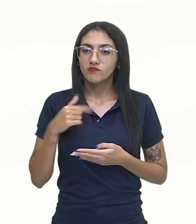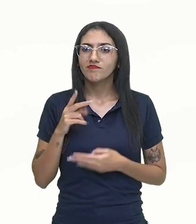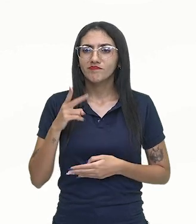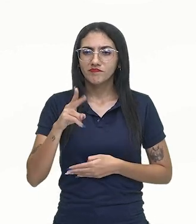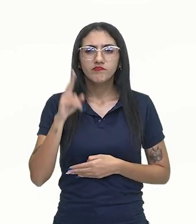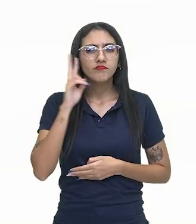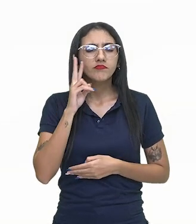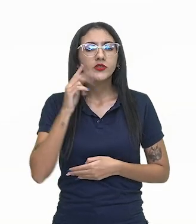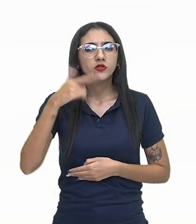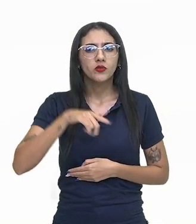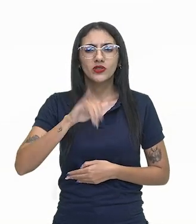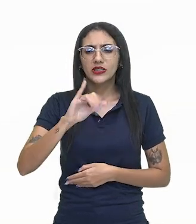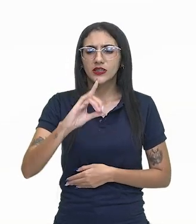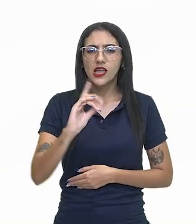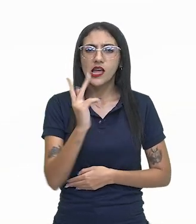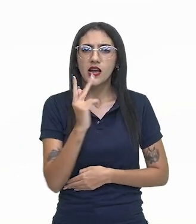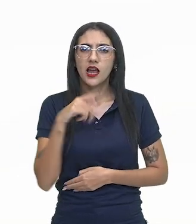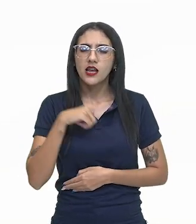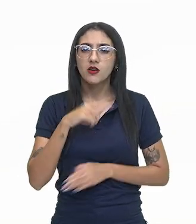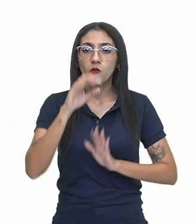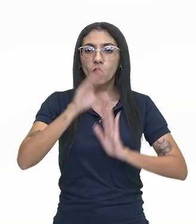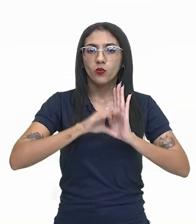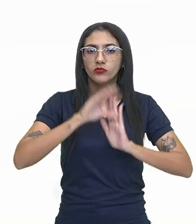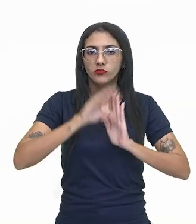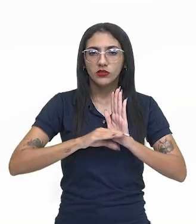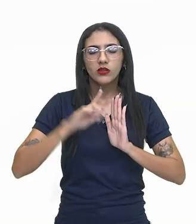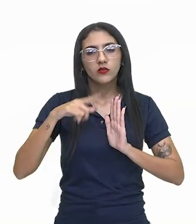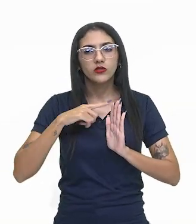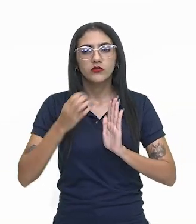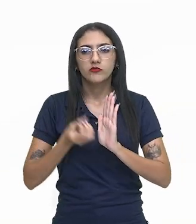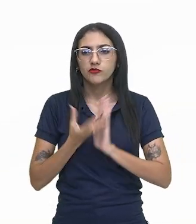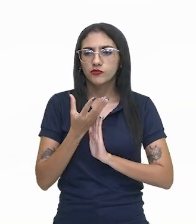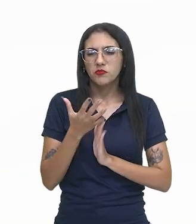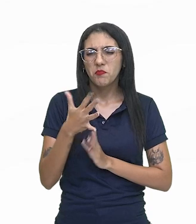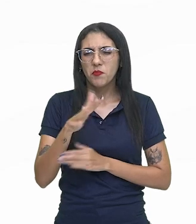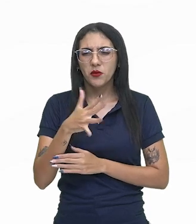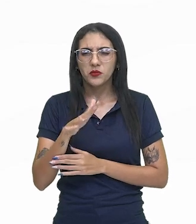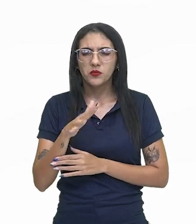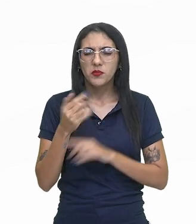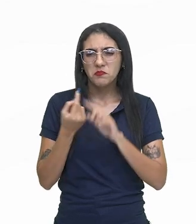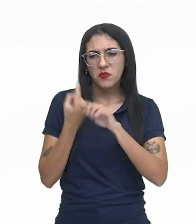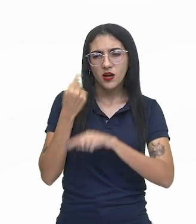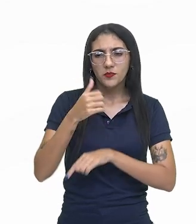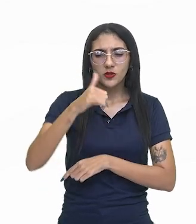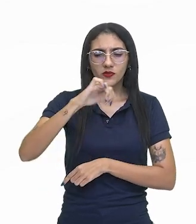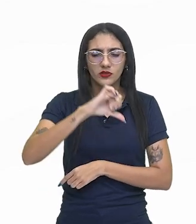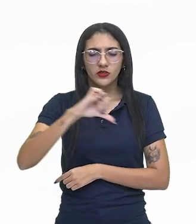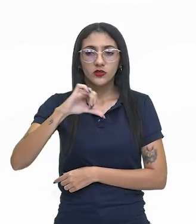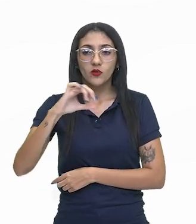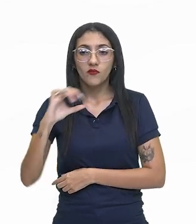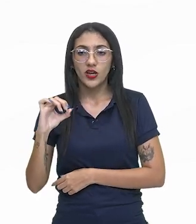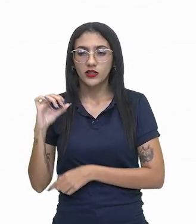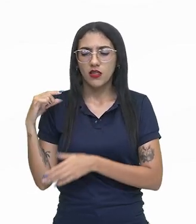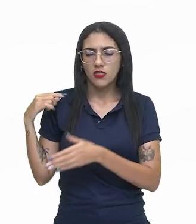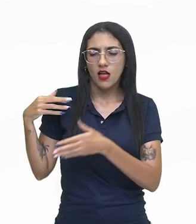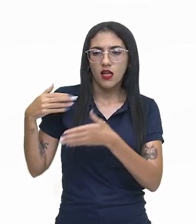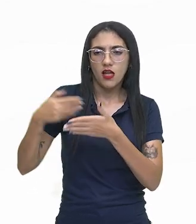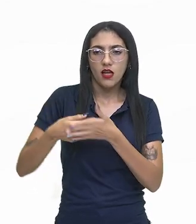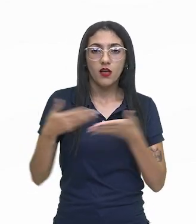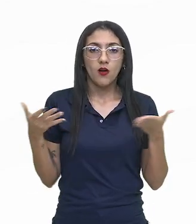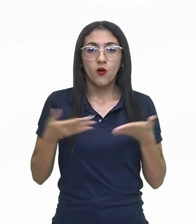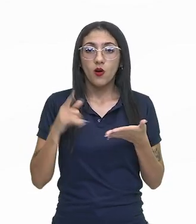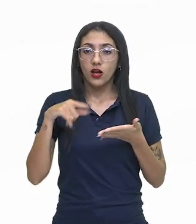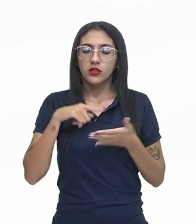aí, o IDH é um conceito que foi elaborado ali, né, por volta da década de 90, né, e até hoje ele é bastante